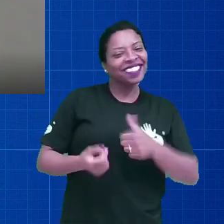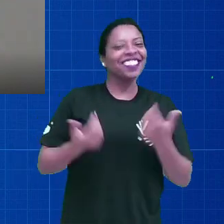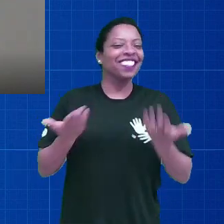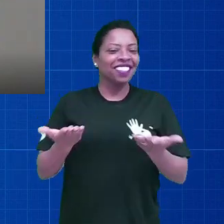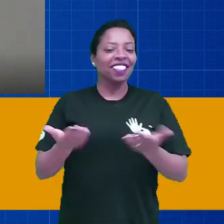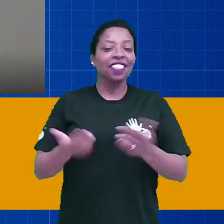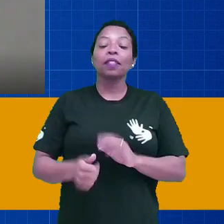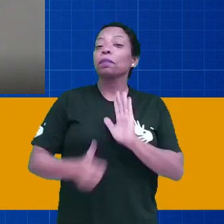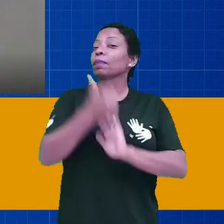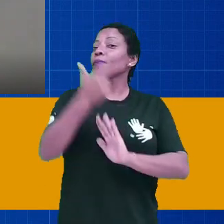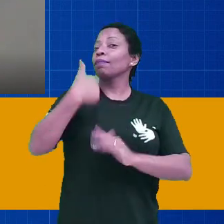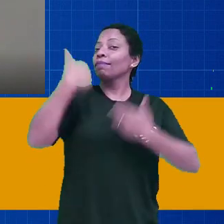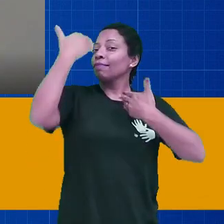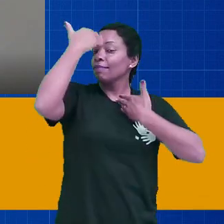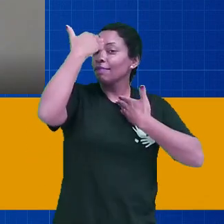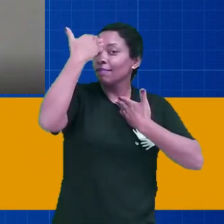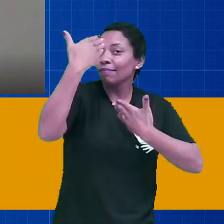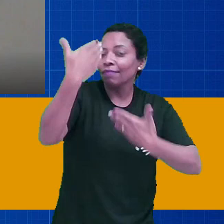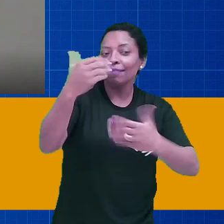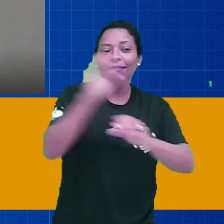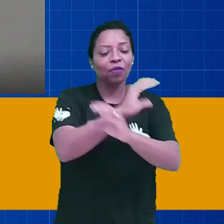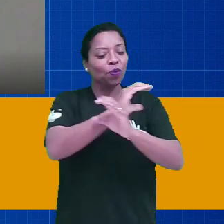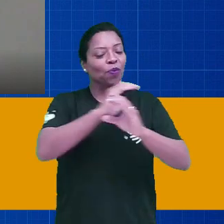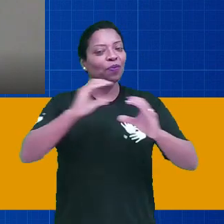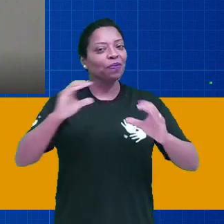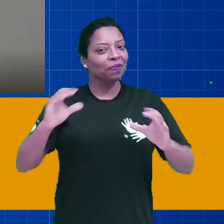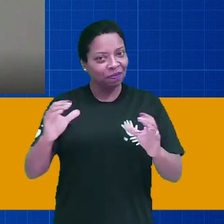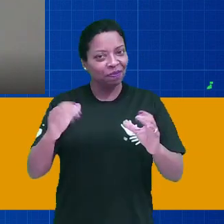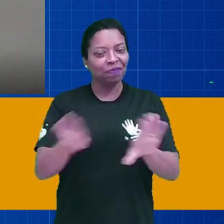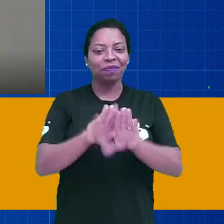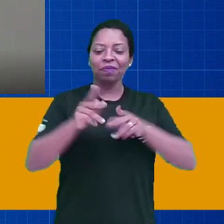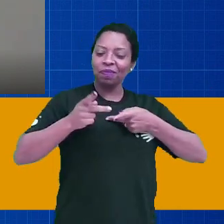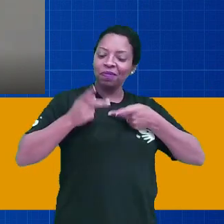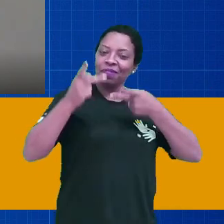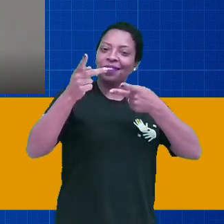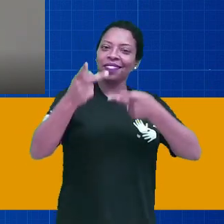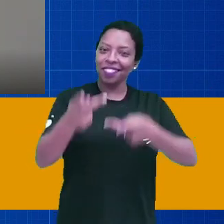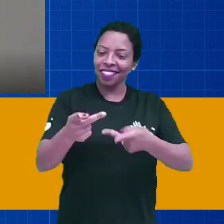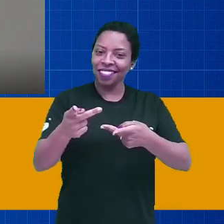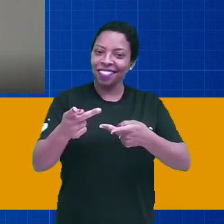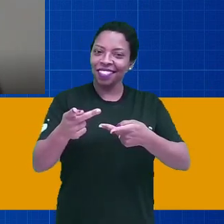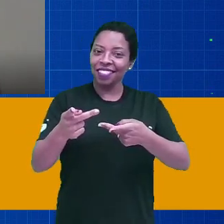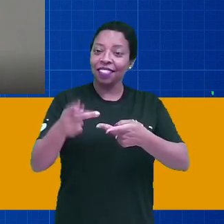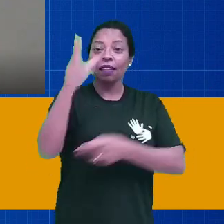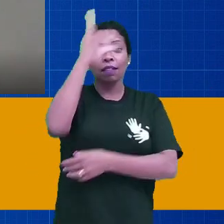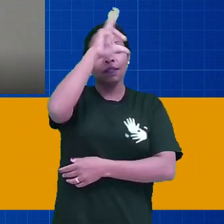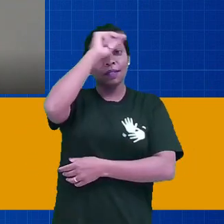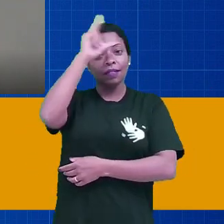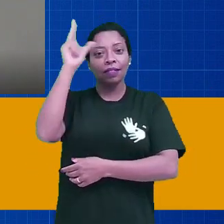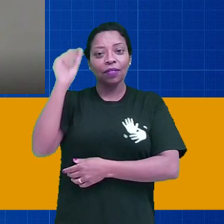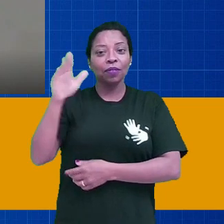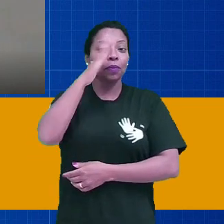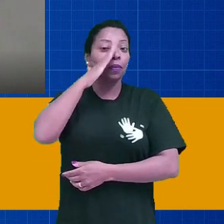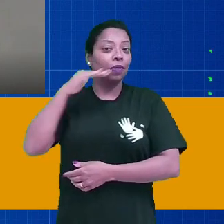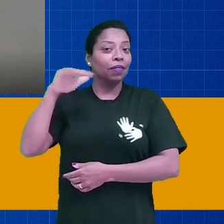primeiramente, agradecer a confiança e também o convite, né, por parte da Prefeitura Municipal de